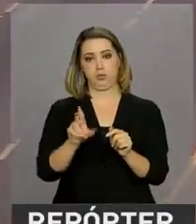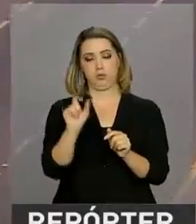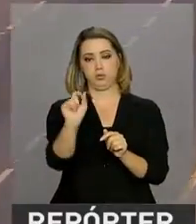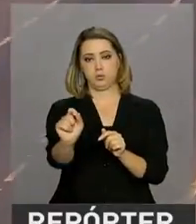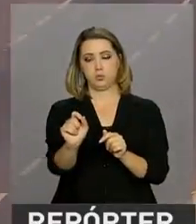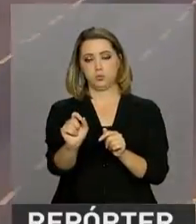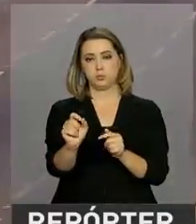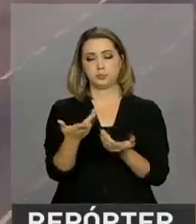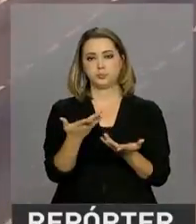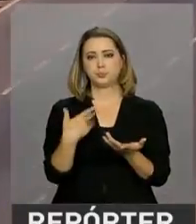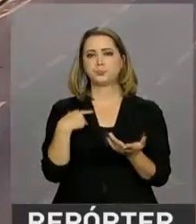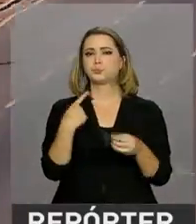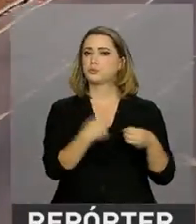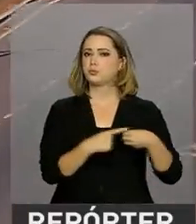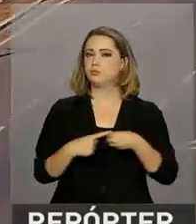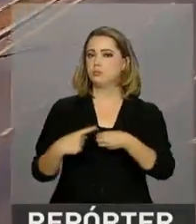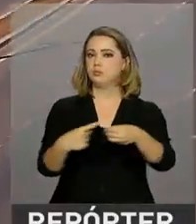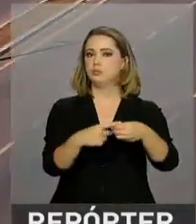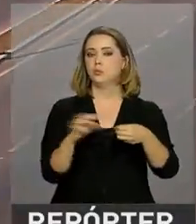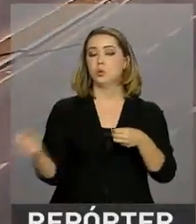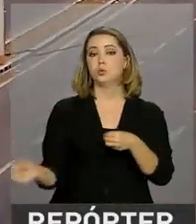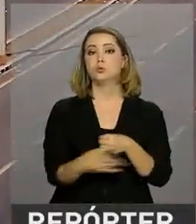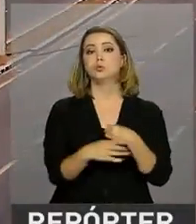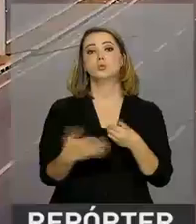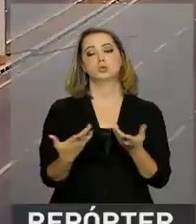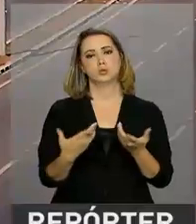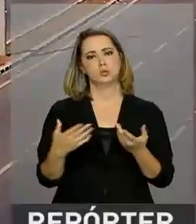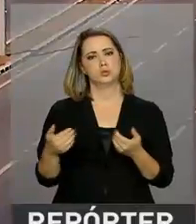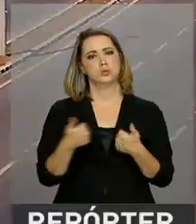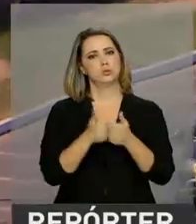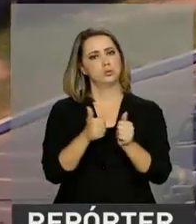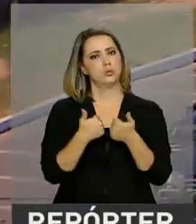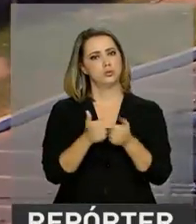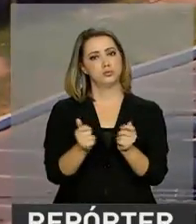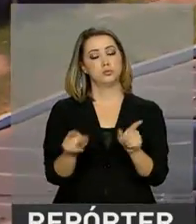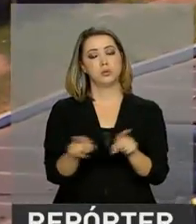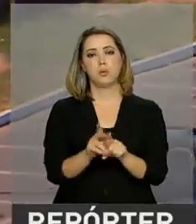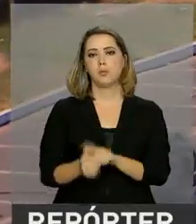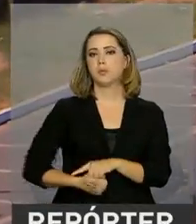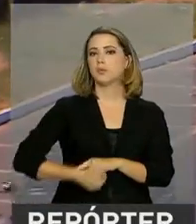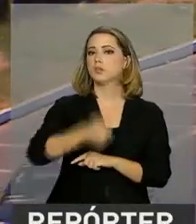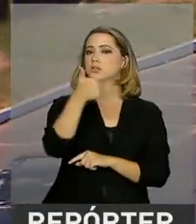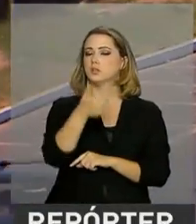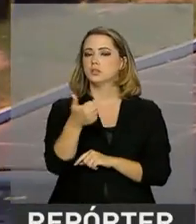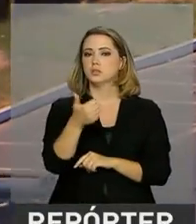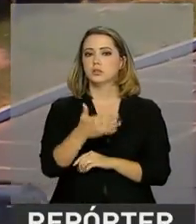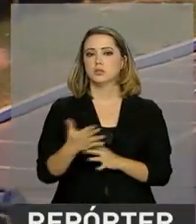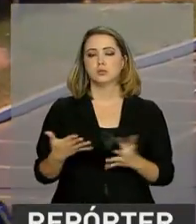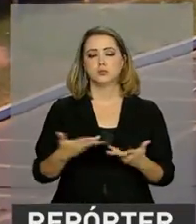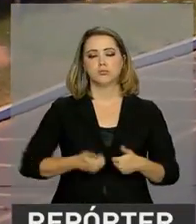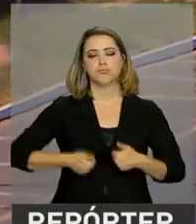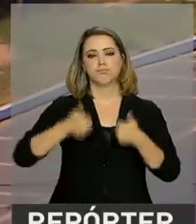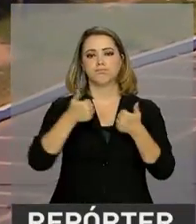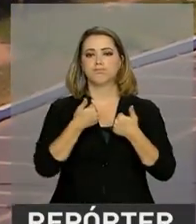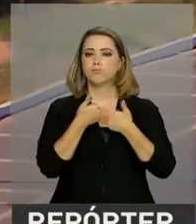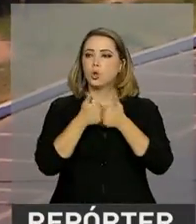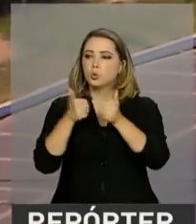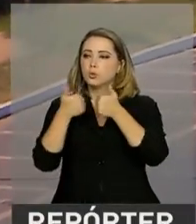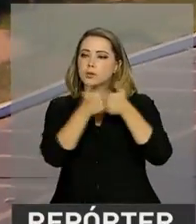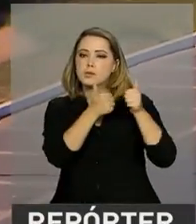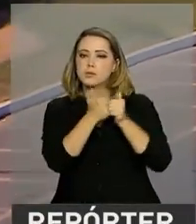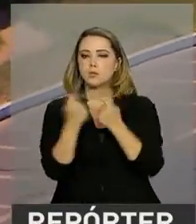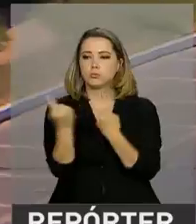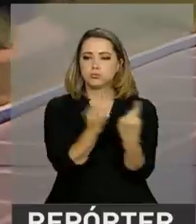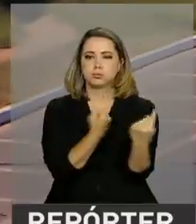ministério das cidades Além de modernizar a frota nacional e melhorar a qualidade da mobilidade urbana o